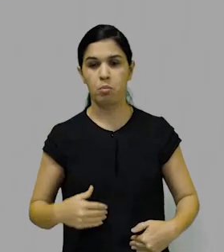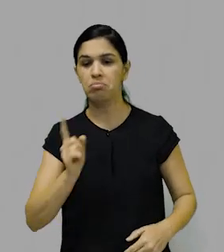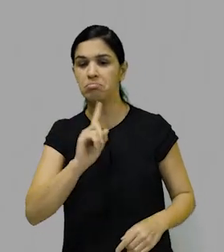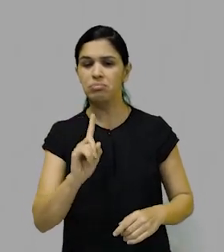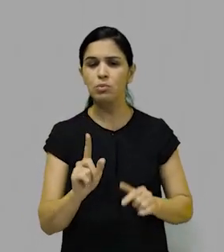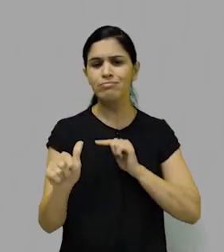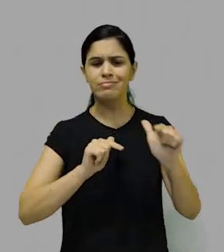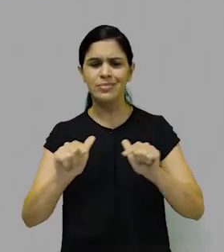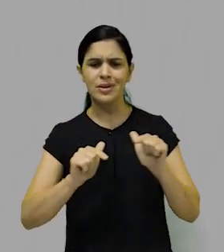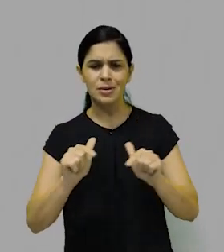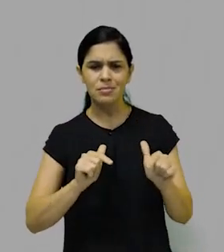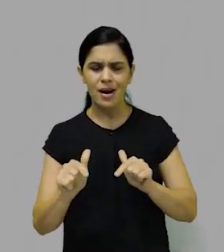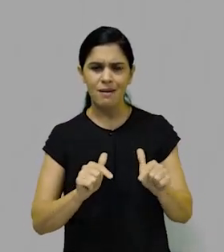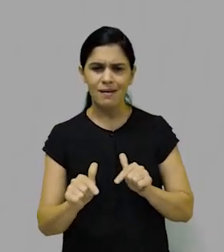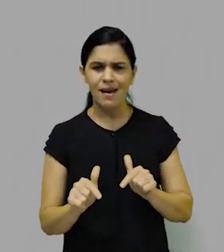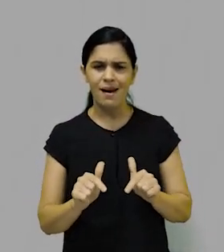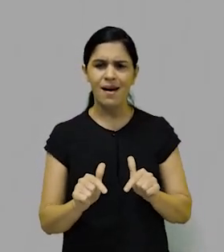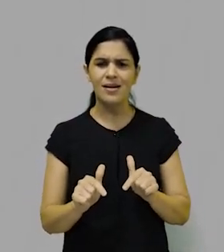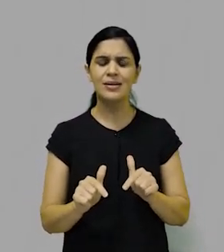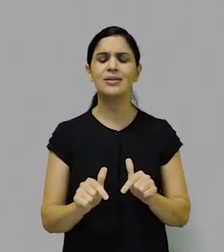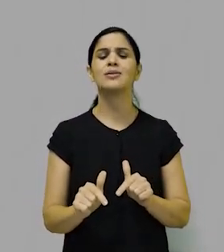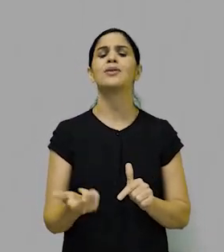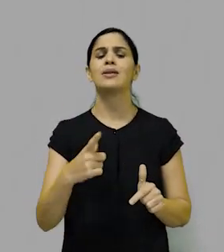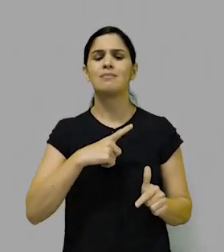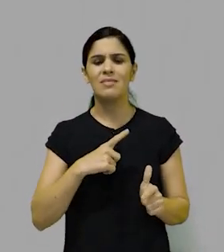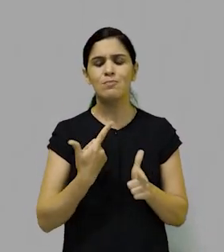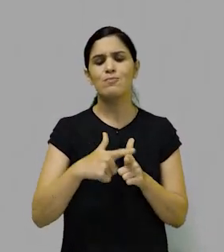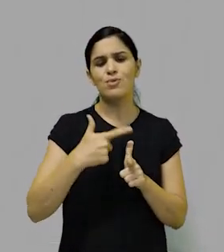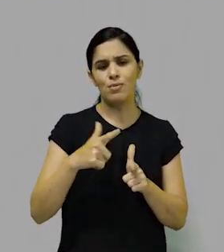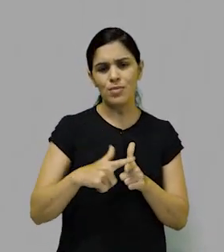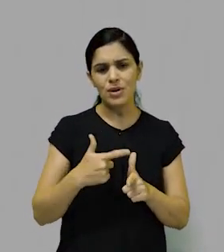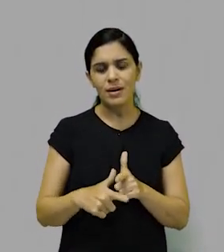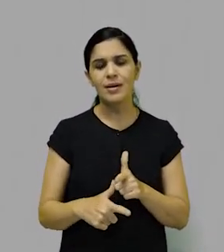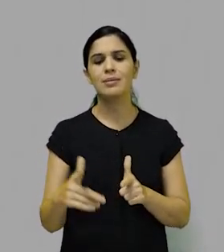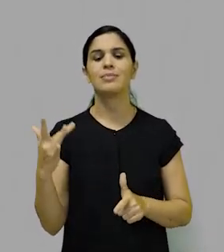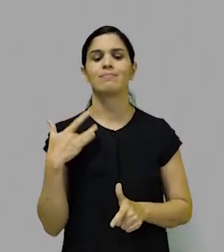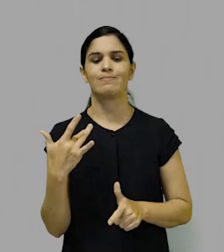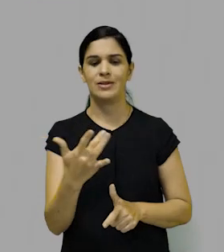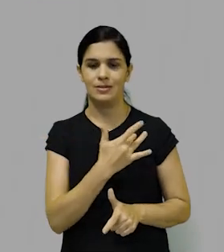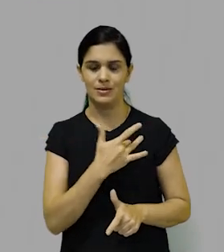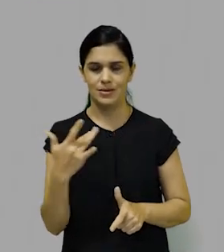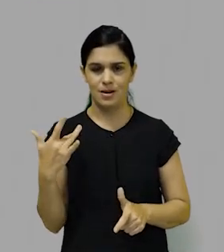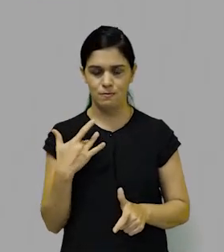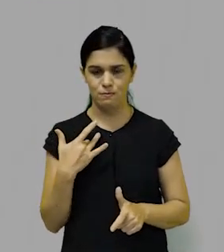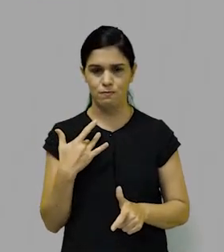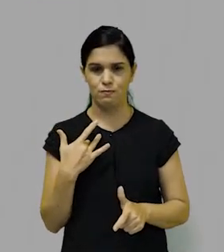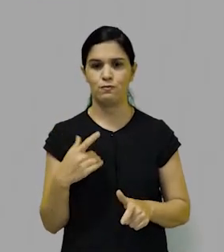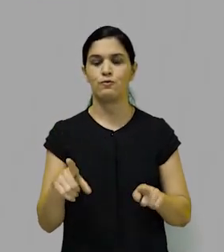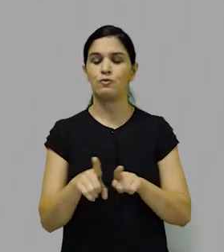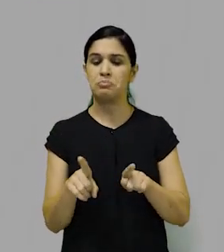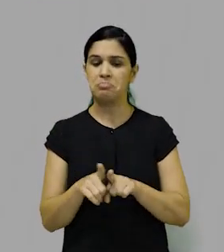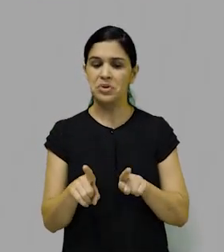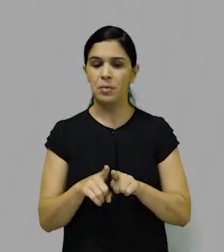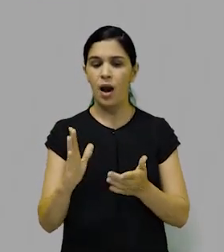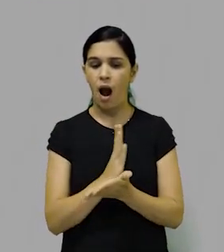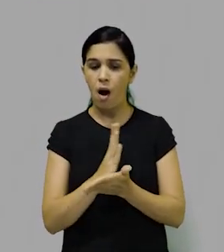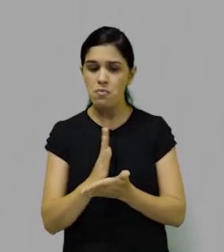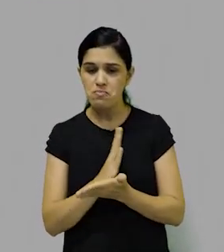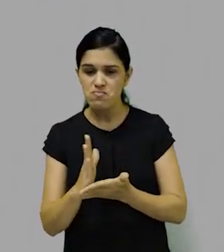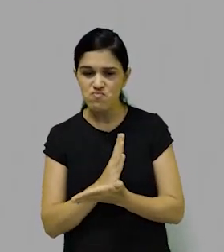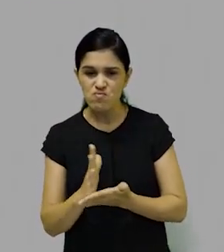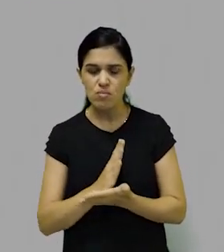que quando a gente oferece de forma exagerada ou de forma insuficiente os nutrientes, nós iremos estar ocasionando ali